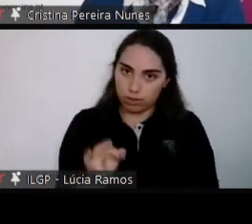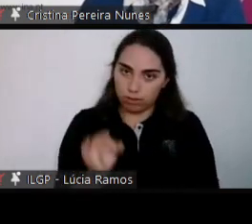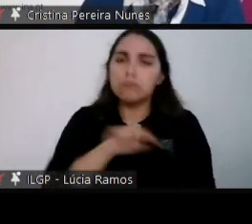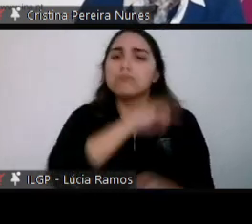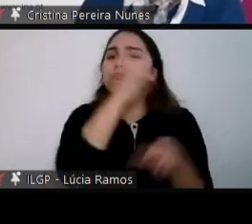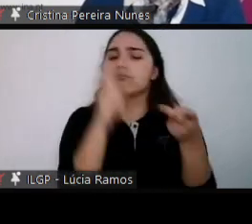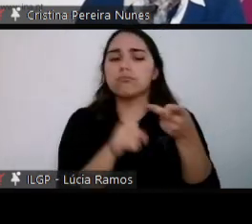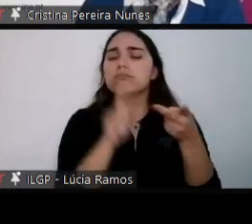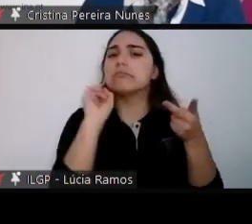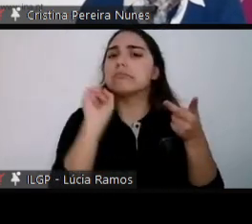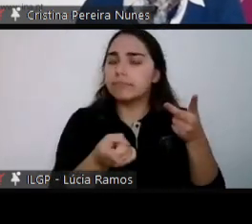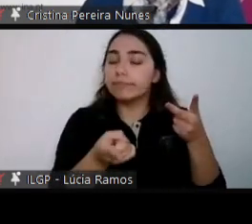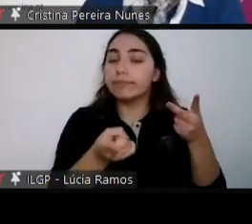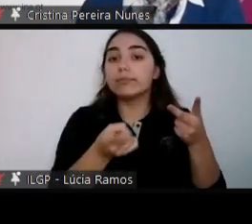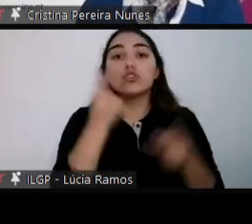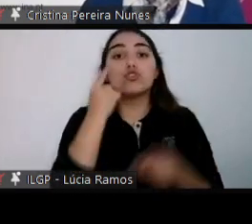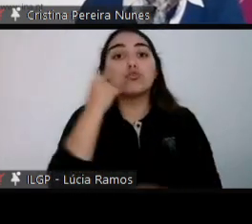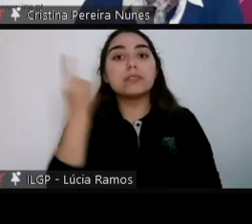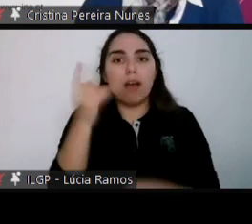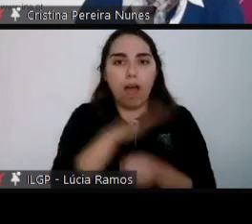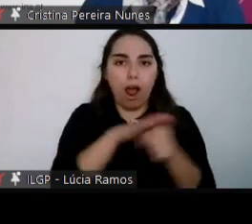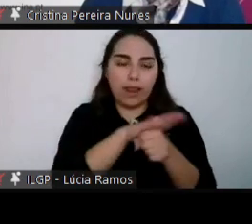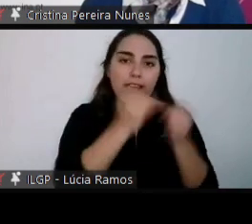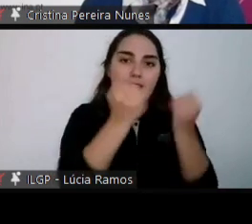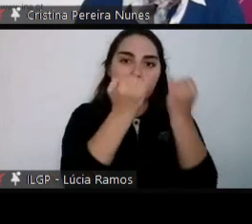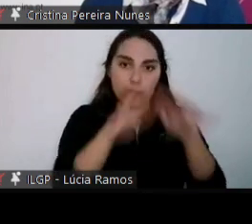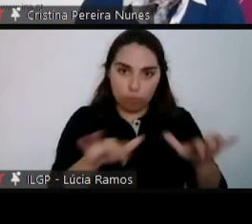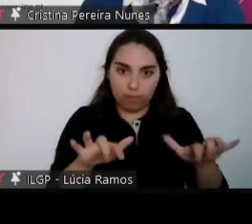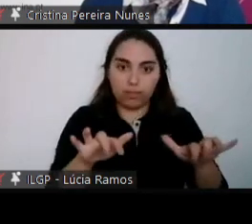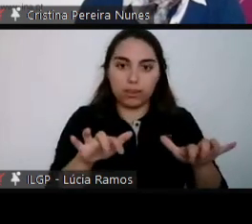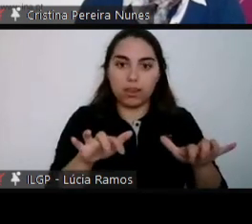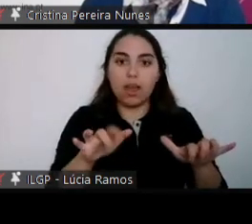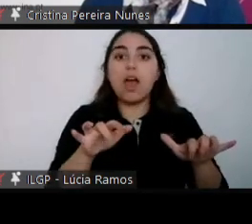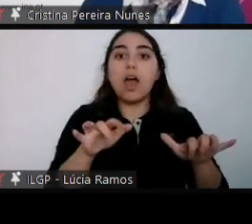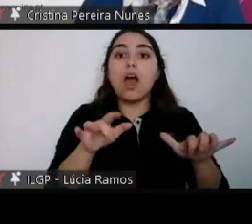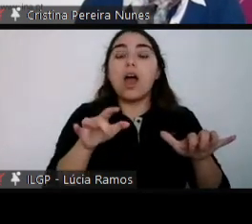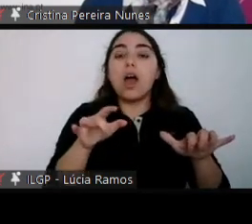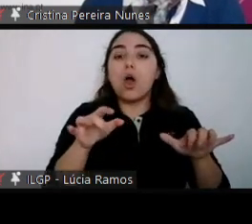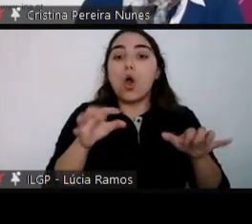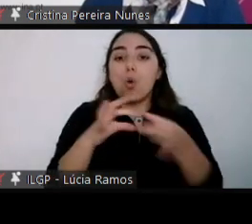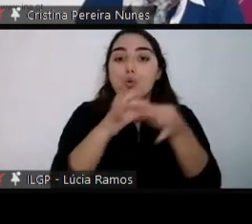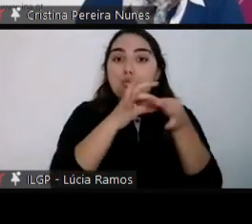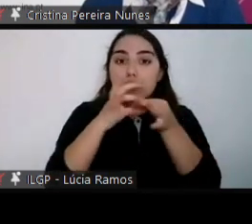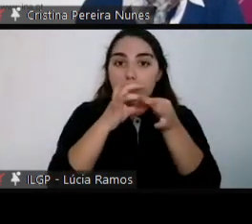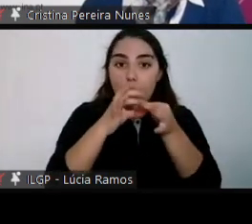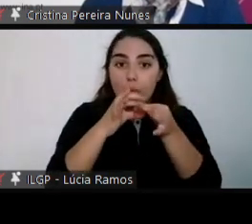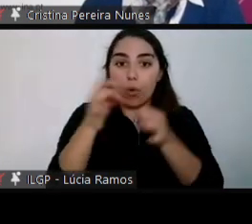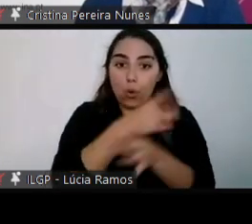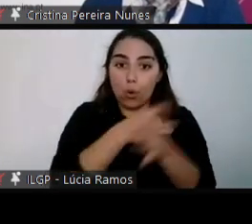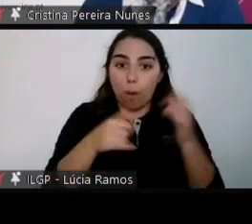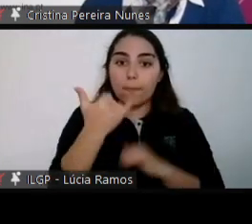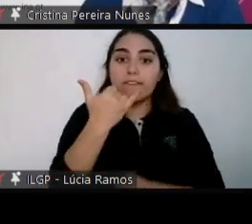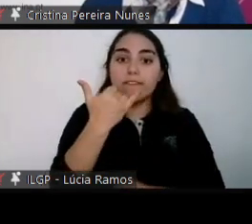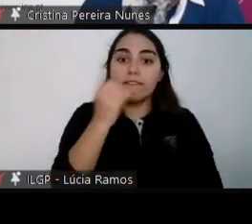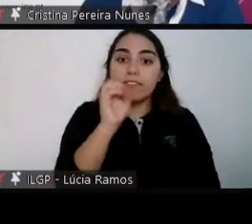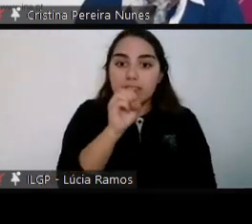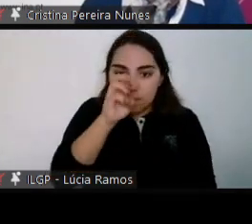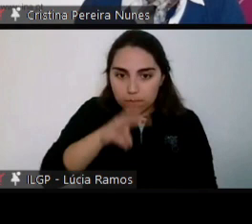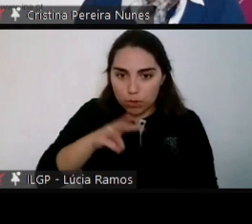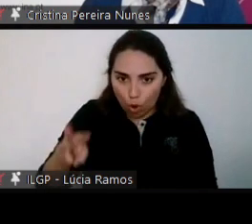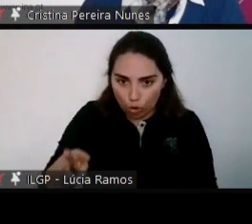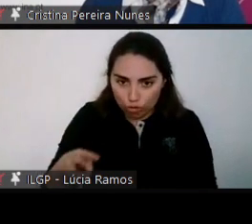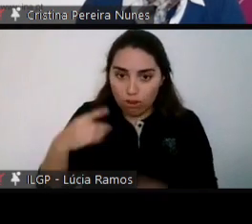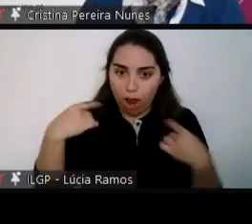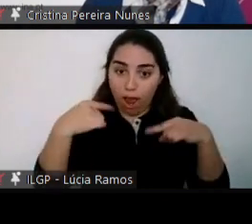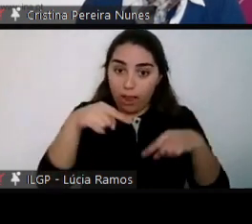especialistas na área de informática, no total da União Europeia, vamos precisar de cerca de 20 milhões, e está aqui uma coisa muito importante que é convergência de género. Esta parte é muito importante, depois vocês vão